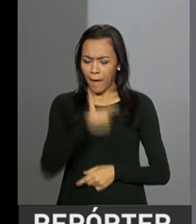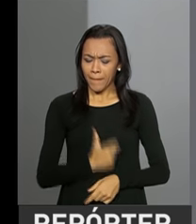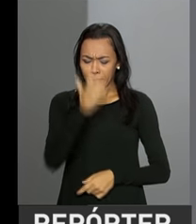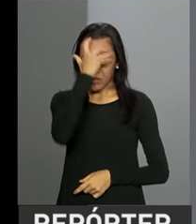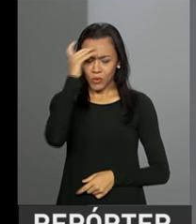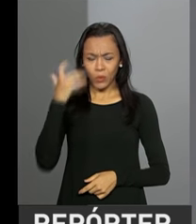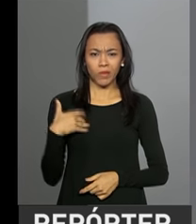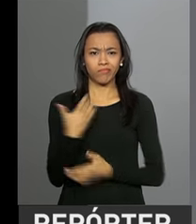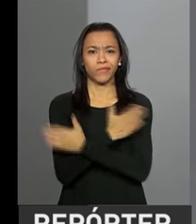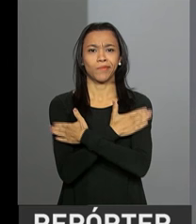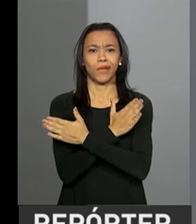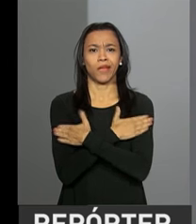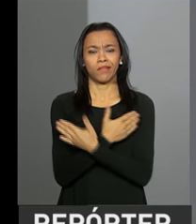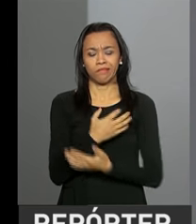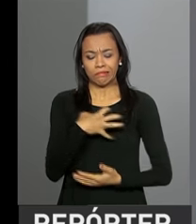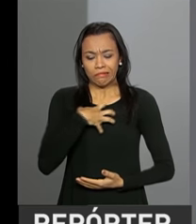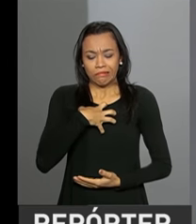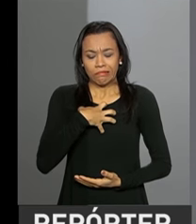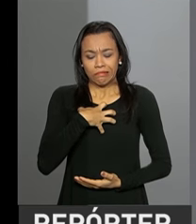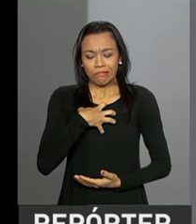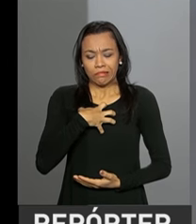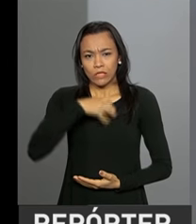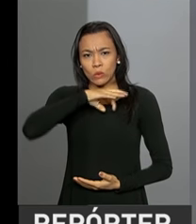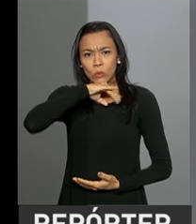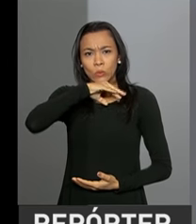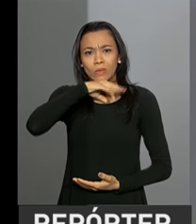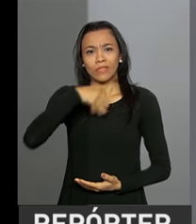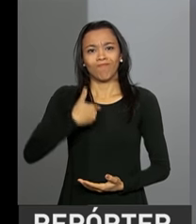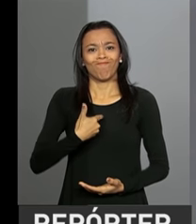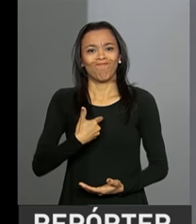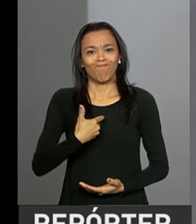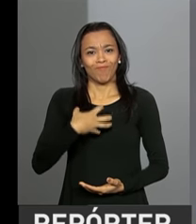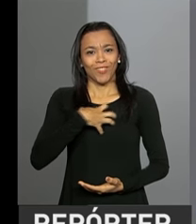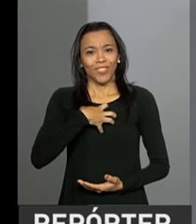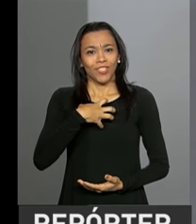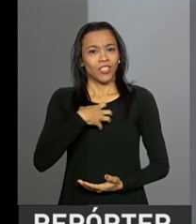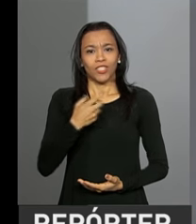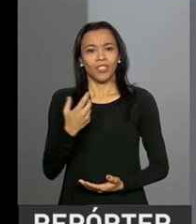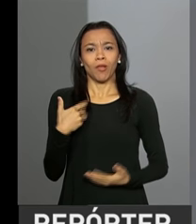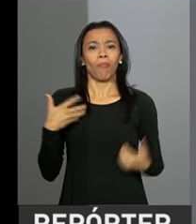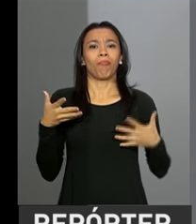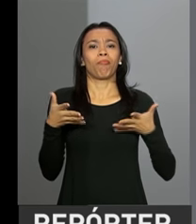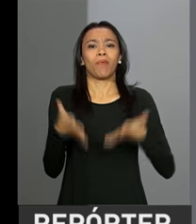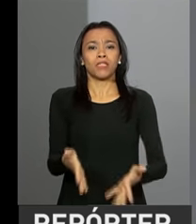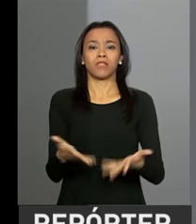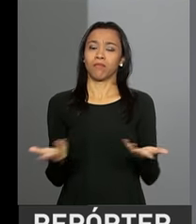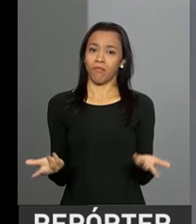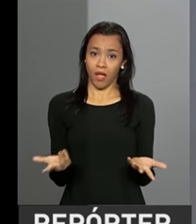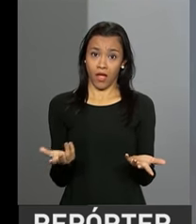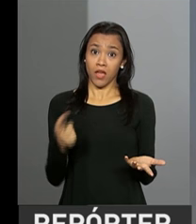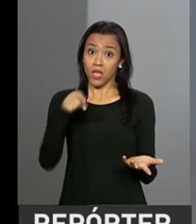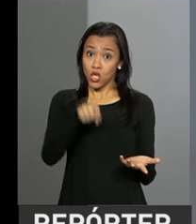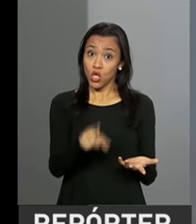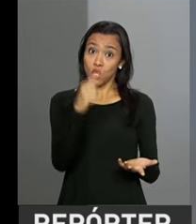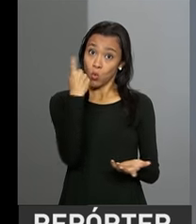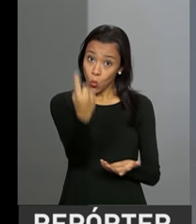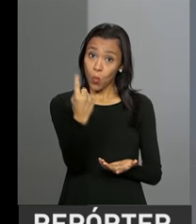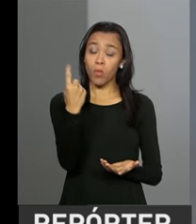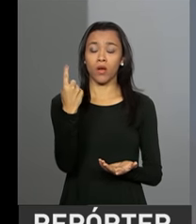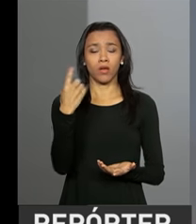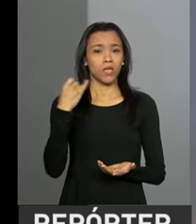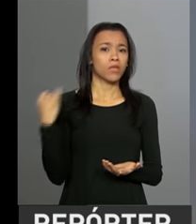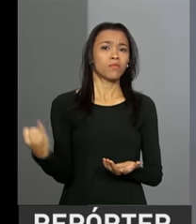o desemprego. Ele sente-se não participante da cidadania. E um dos preceitos fundamentais da